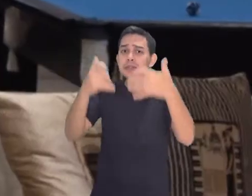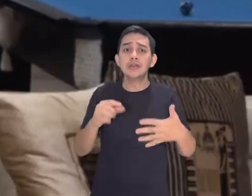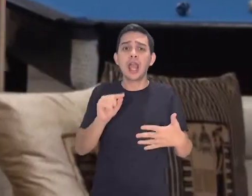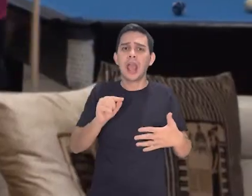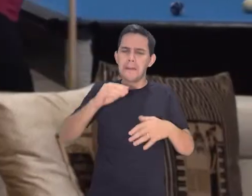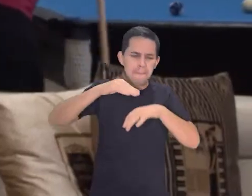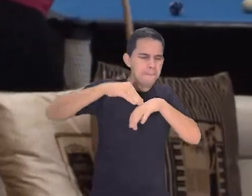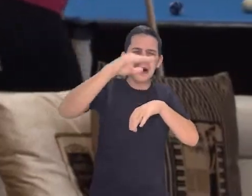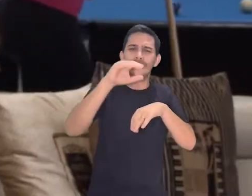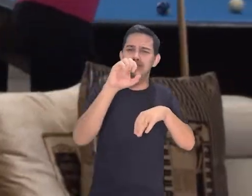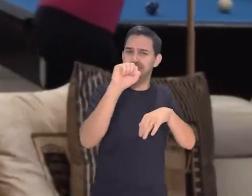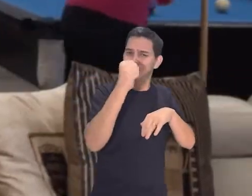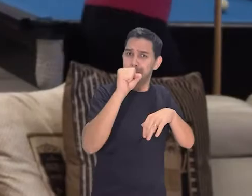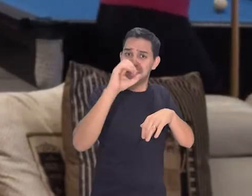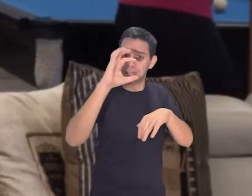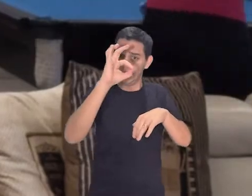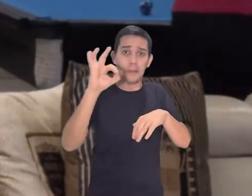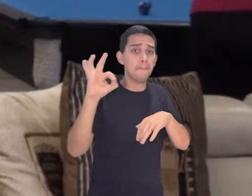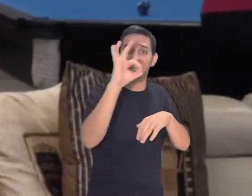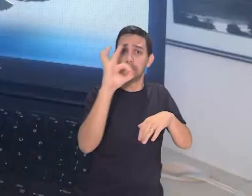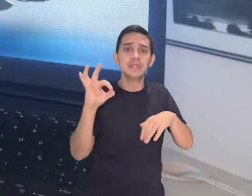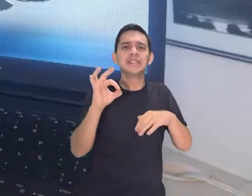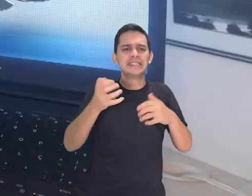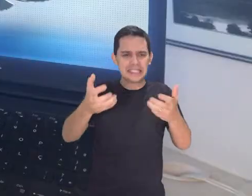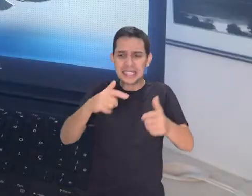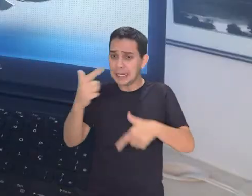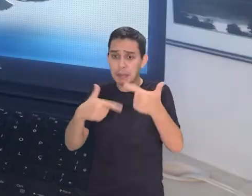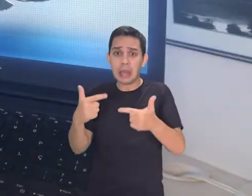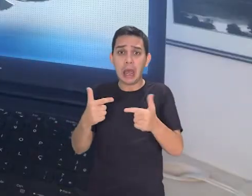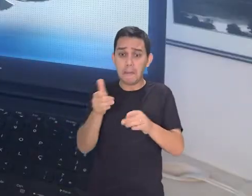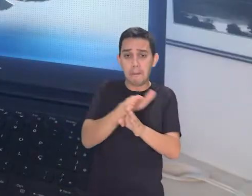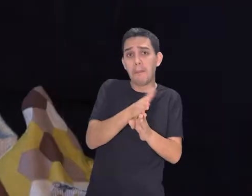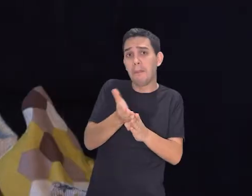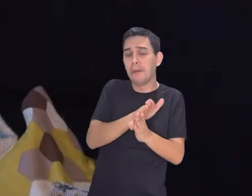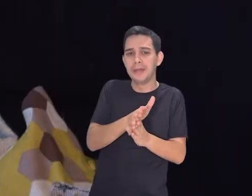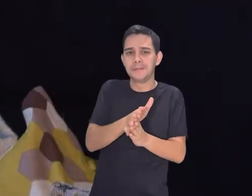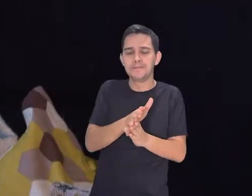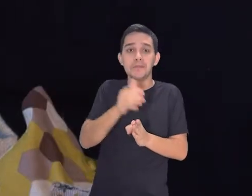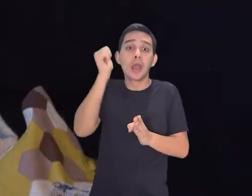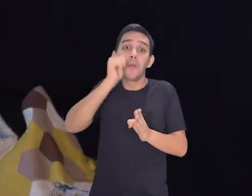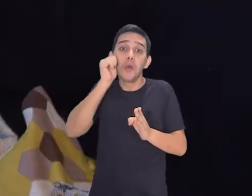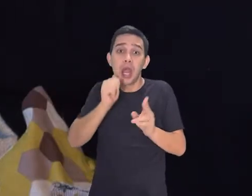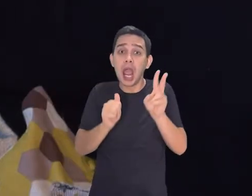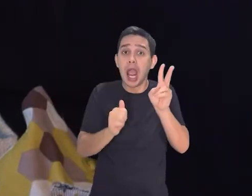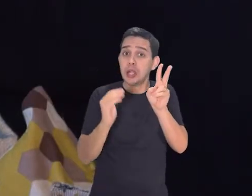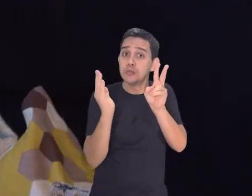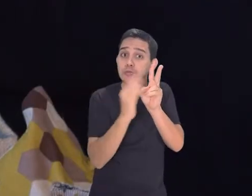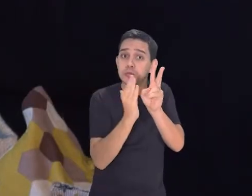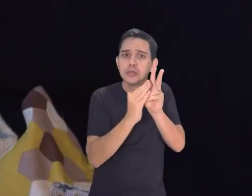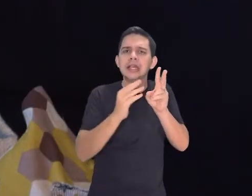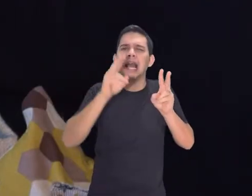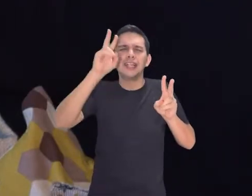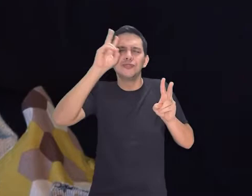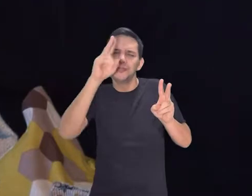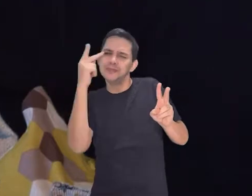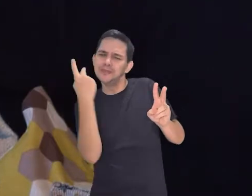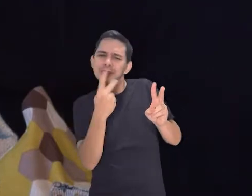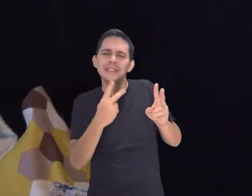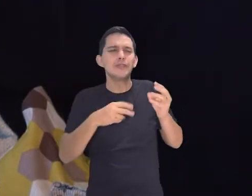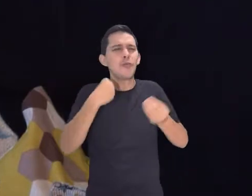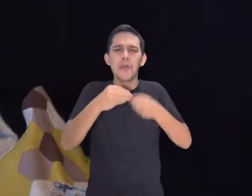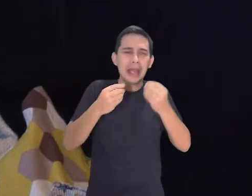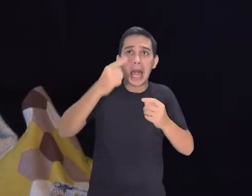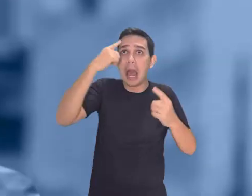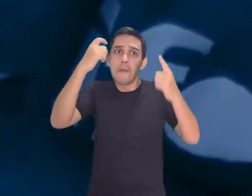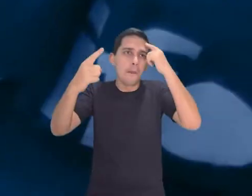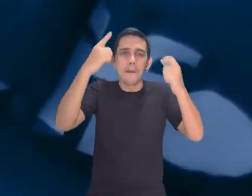trabalhadores preferem um modelo de trabalho híbrido. A indígena Joana Porto conta a história de superação dela